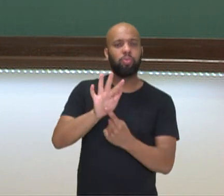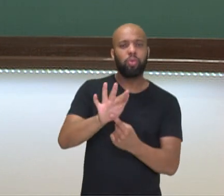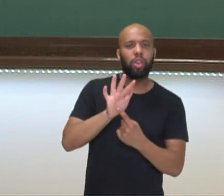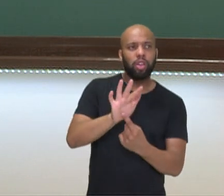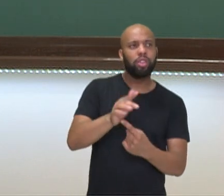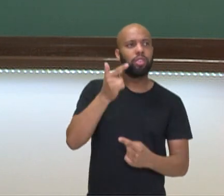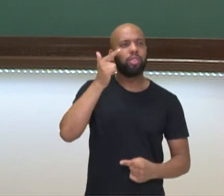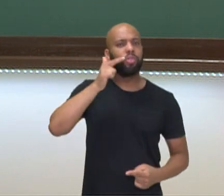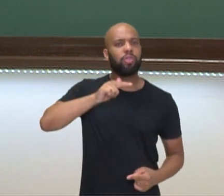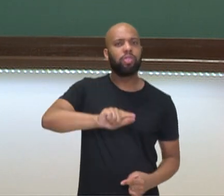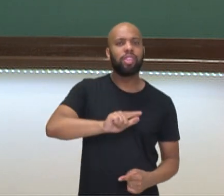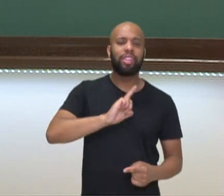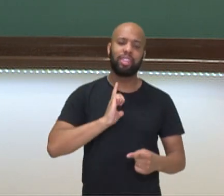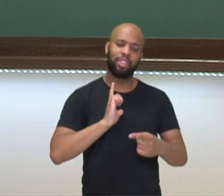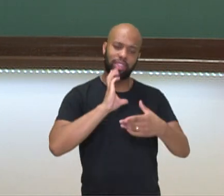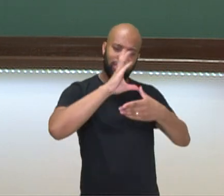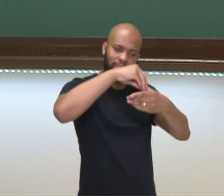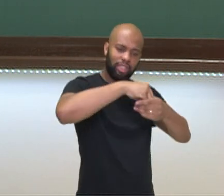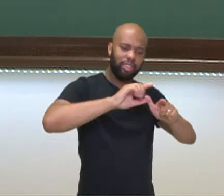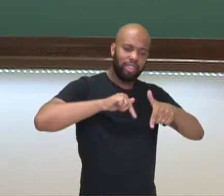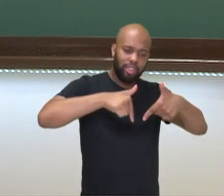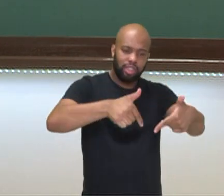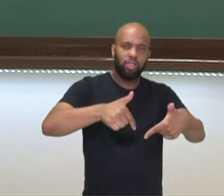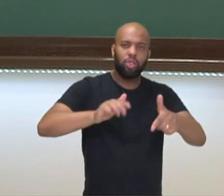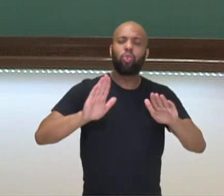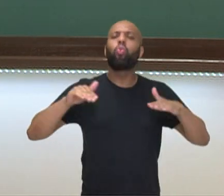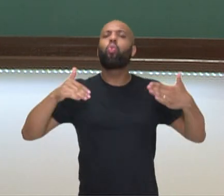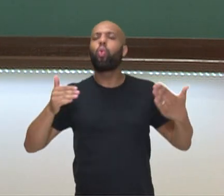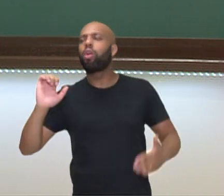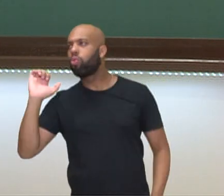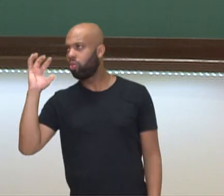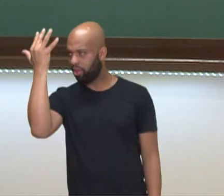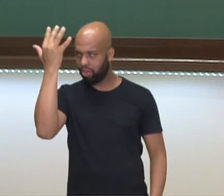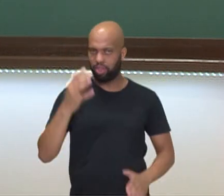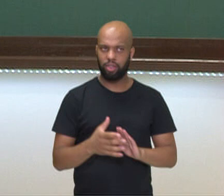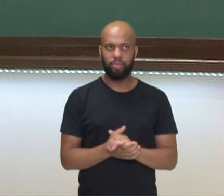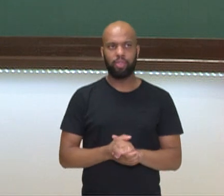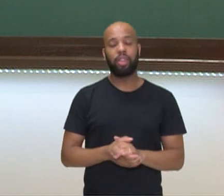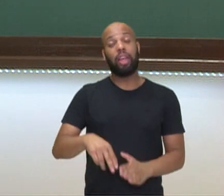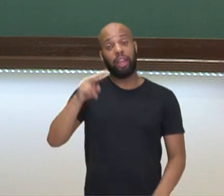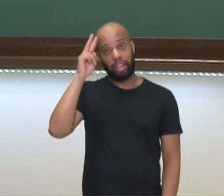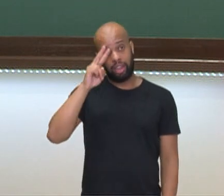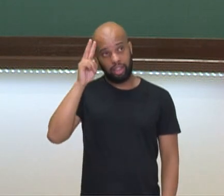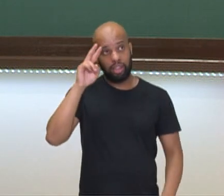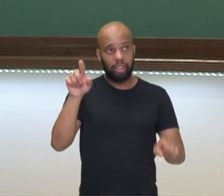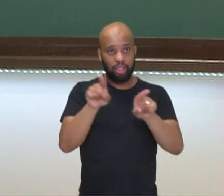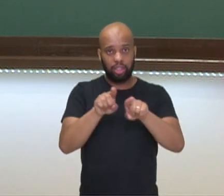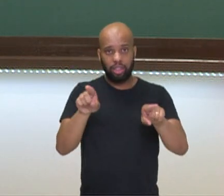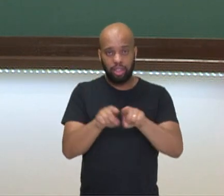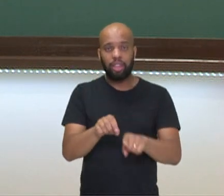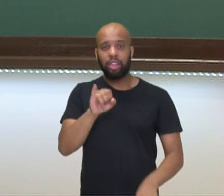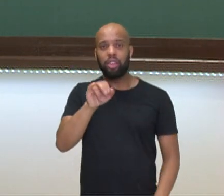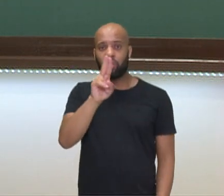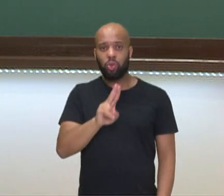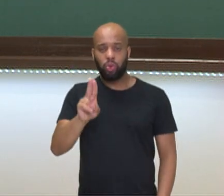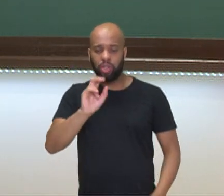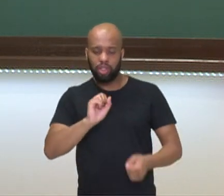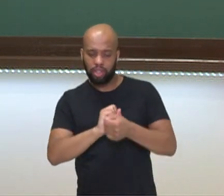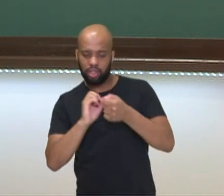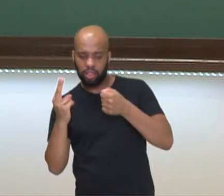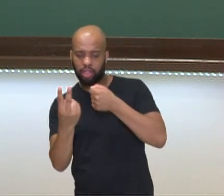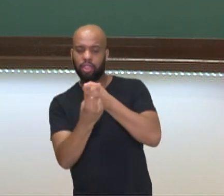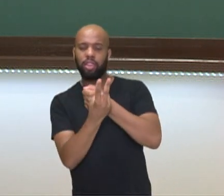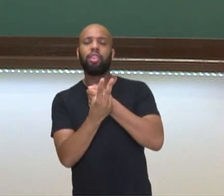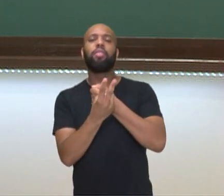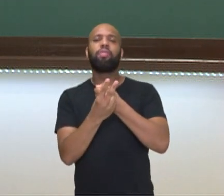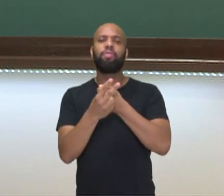nós possamos indicar dentro da nossa ação a frequência com que isso acontece. Lembrando também que quando a gente usa o advérbio de frequência,